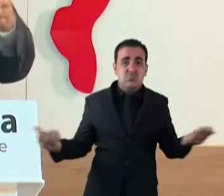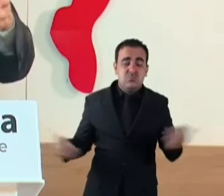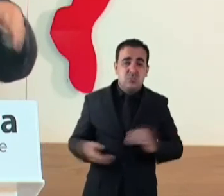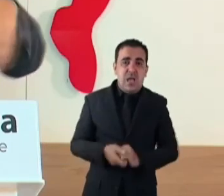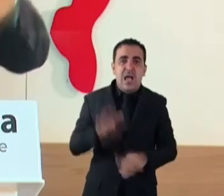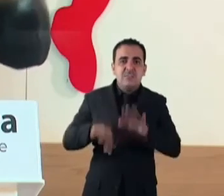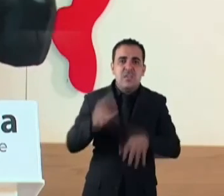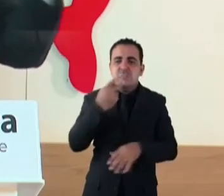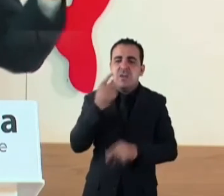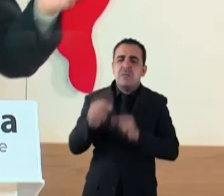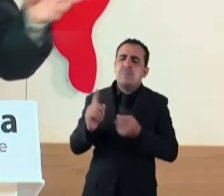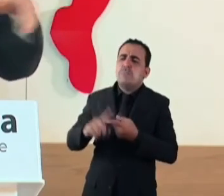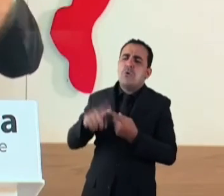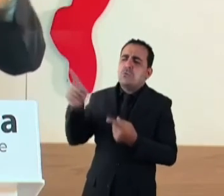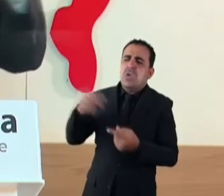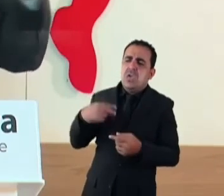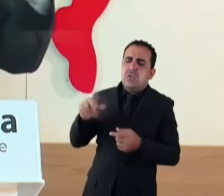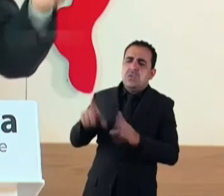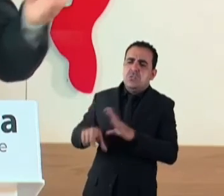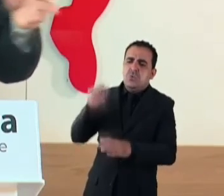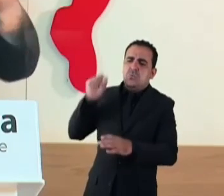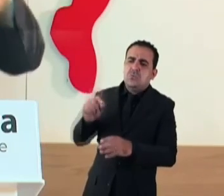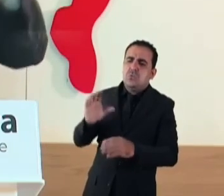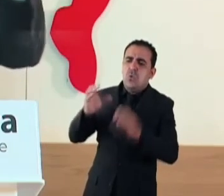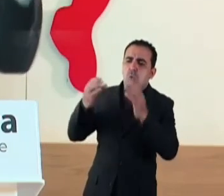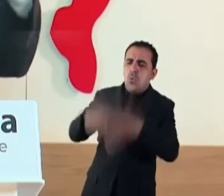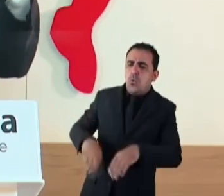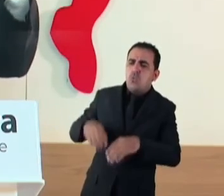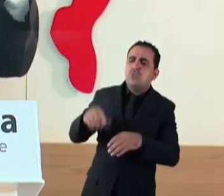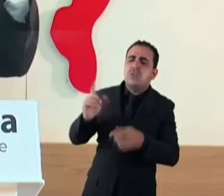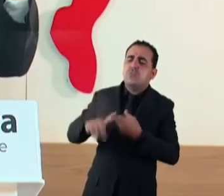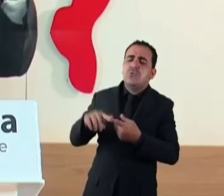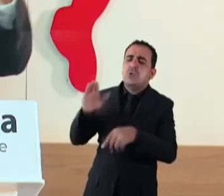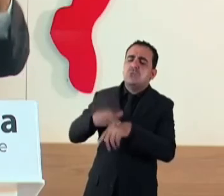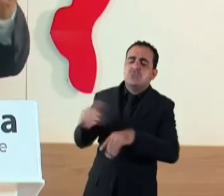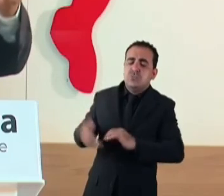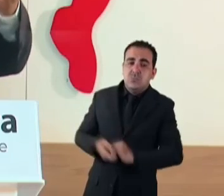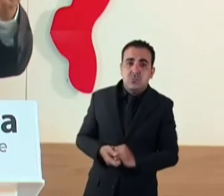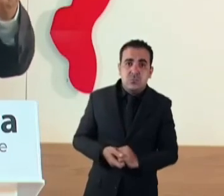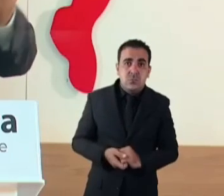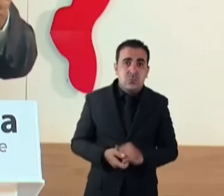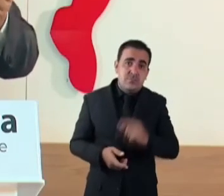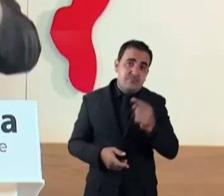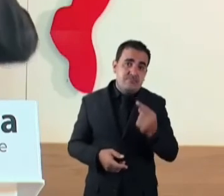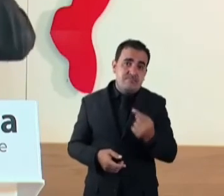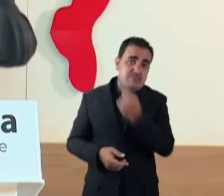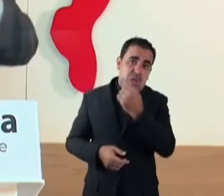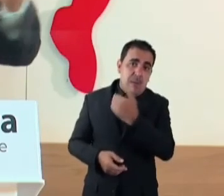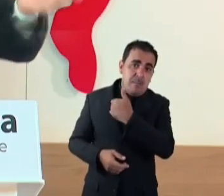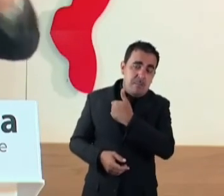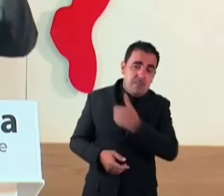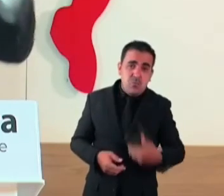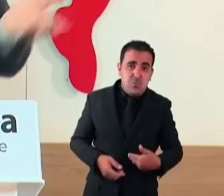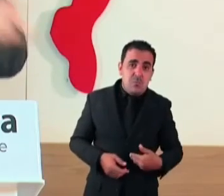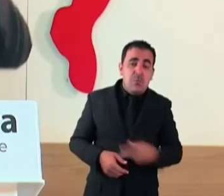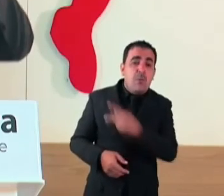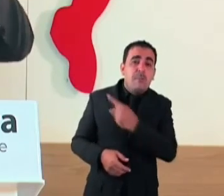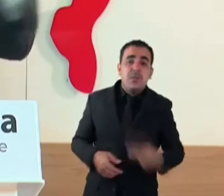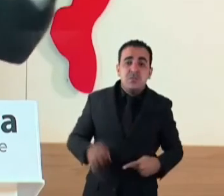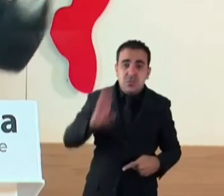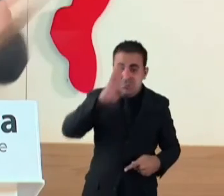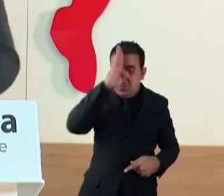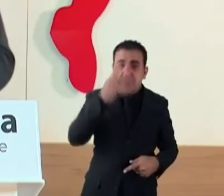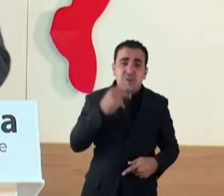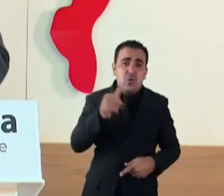vezes dizem, por que não nomeia os concursados? Porque o Bolsonaro propôs, e isso foi aprovado,